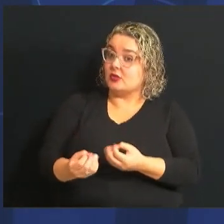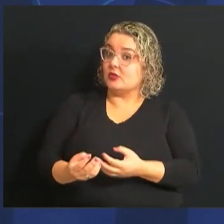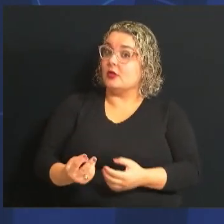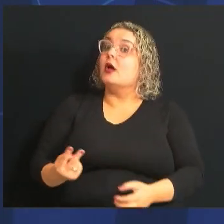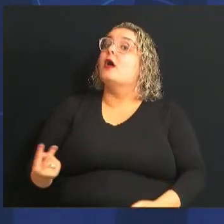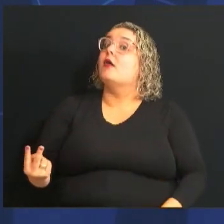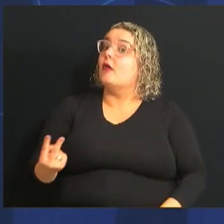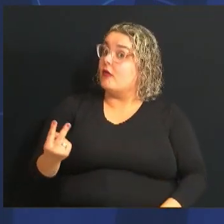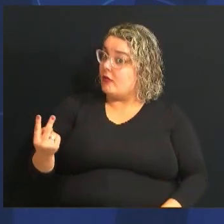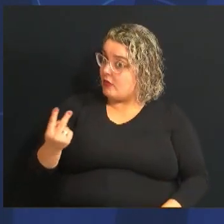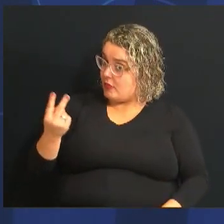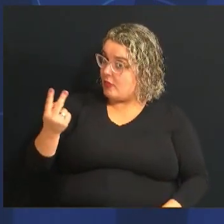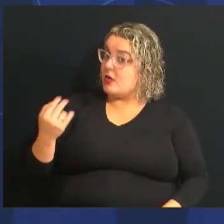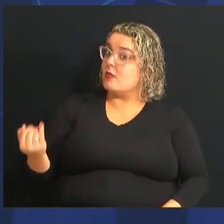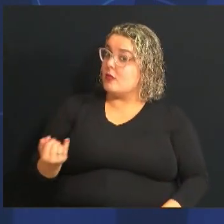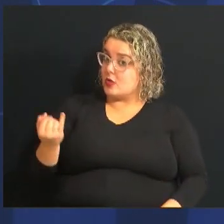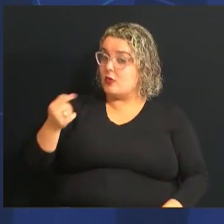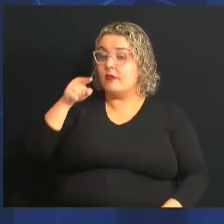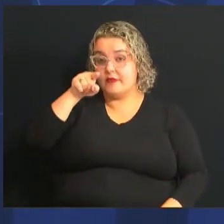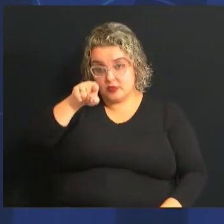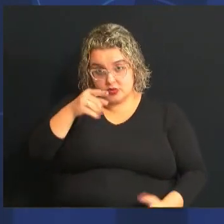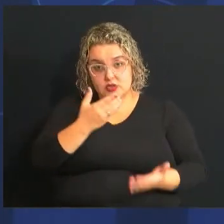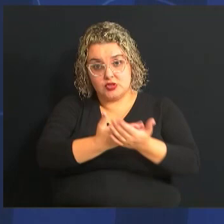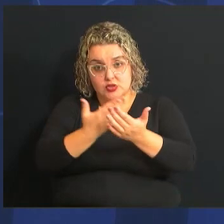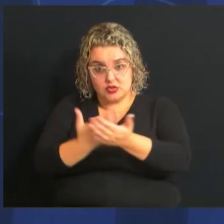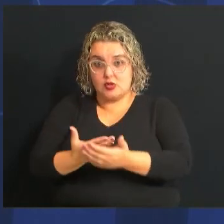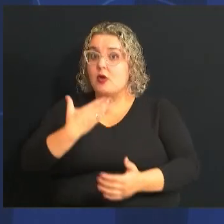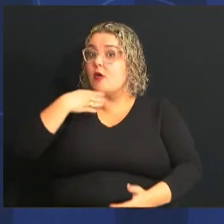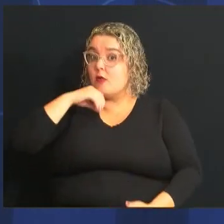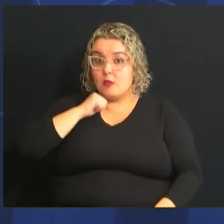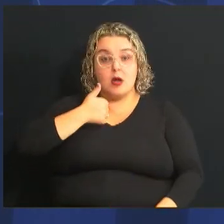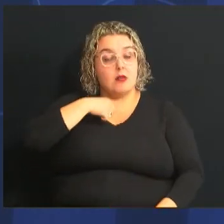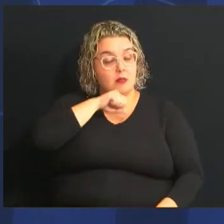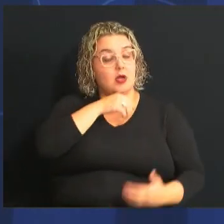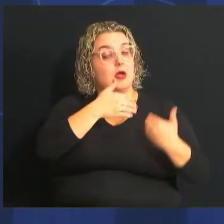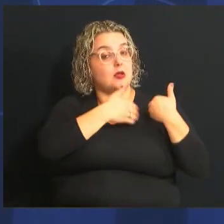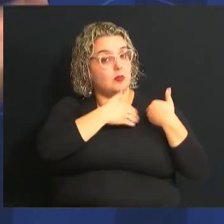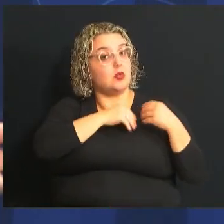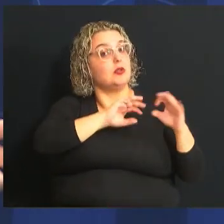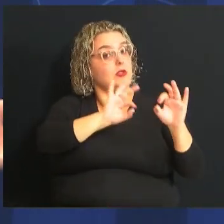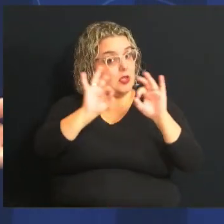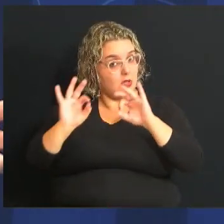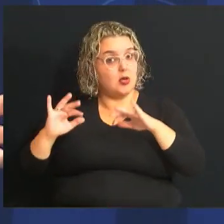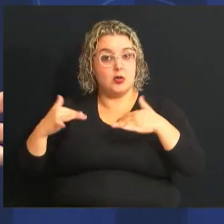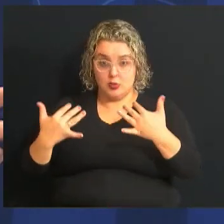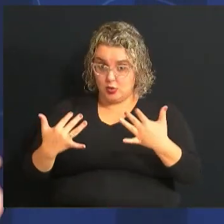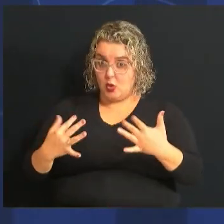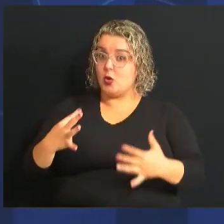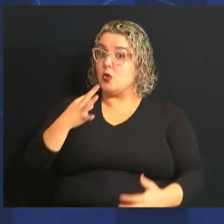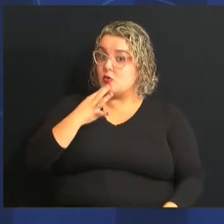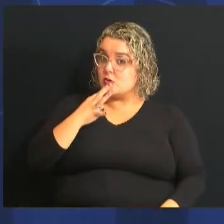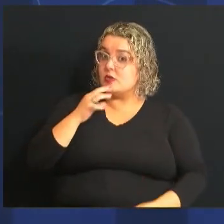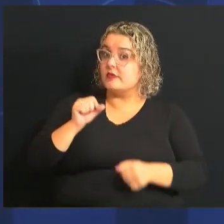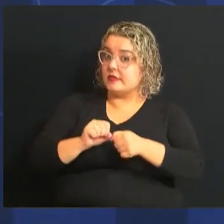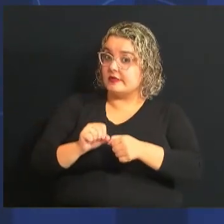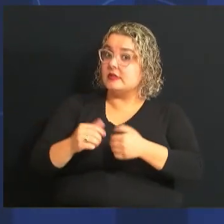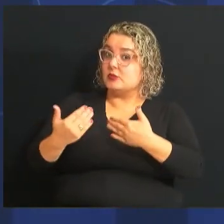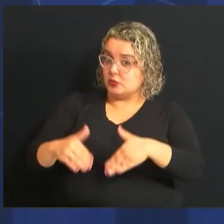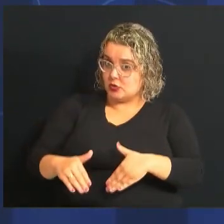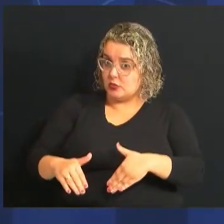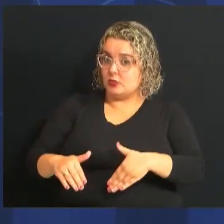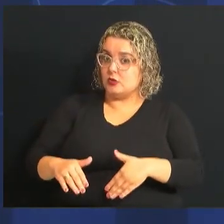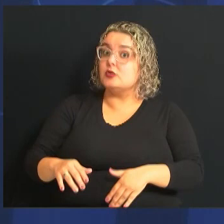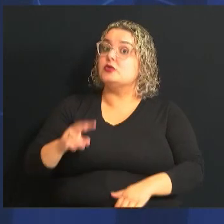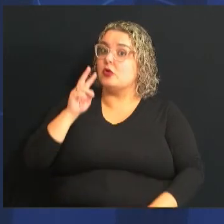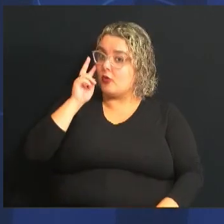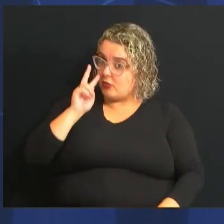valiosas, hein? Você estudante ou você que é pai responsável que está assistindo, conhece alguém que vai fazer essa prova? Já viu aí,